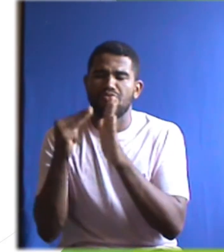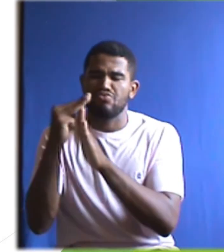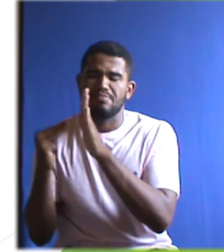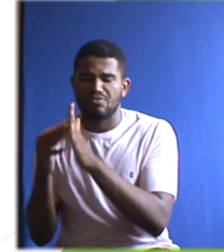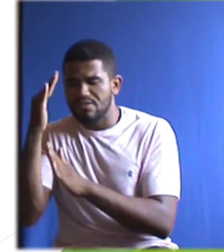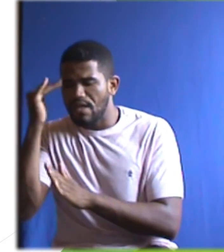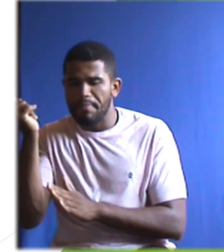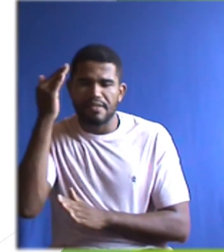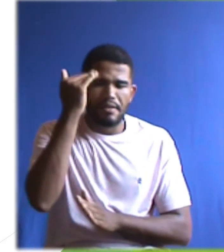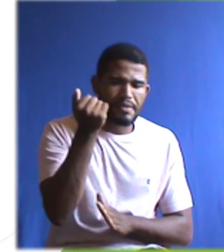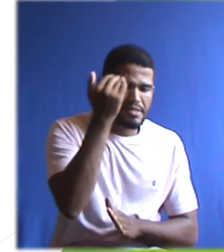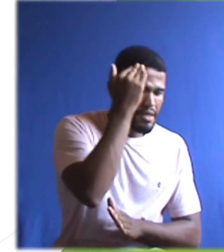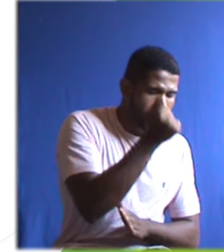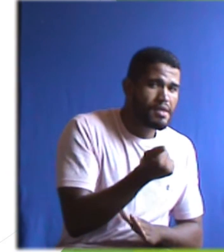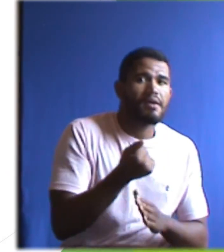que você não caia